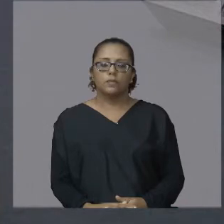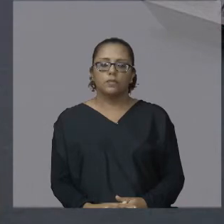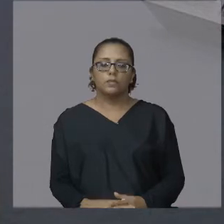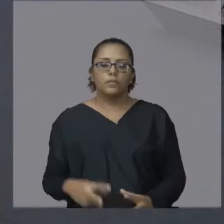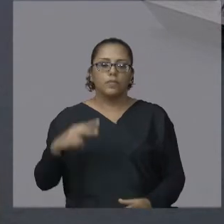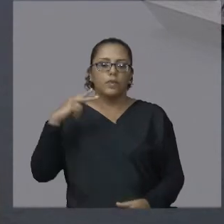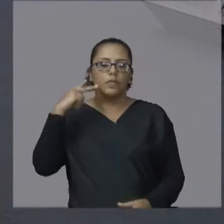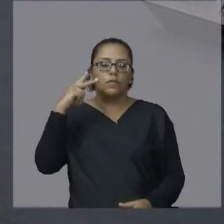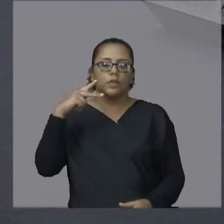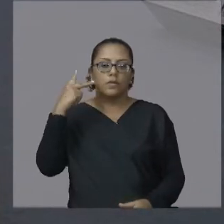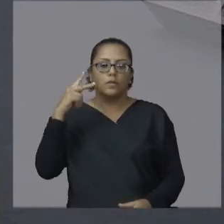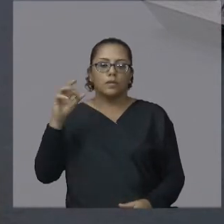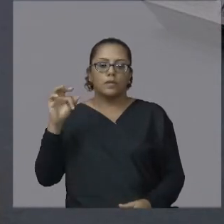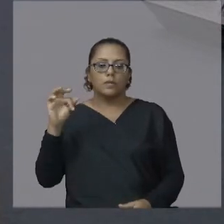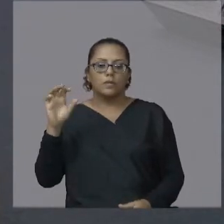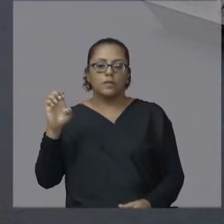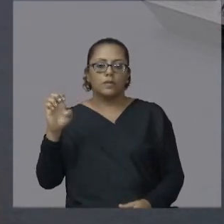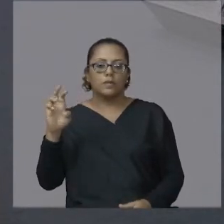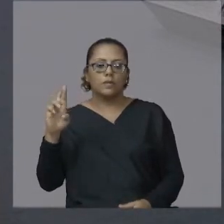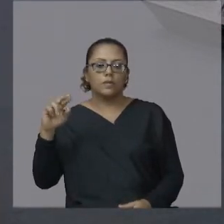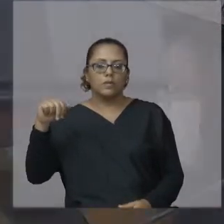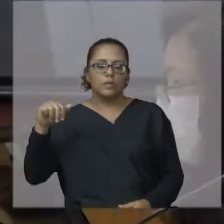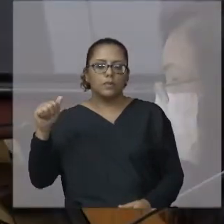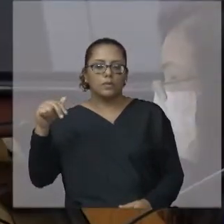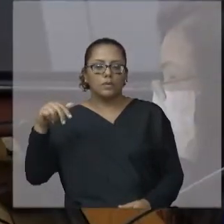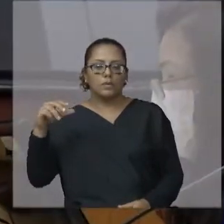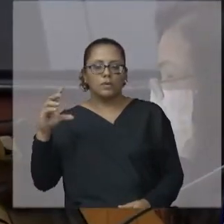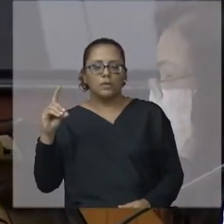Vereador Fernando Petit.